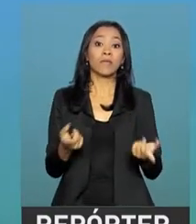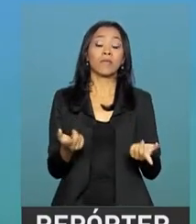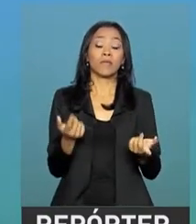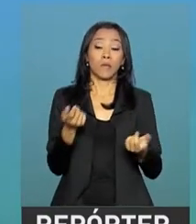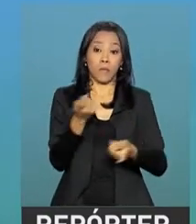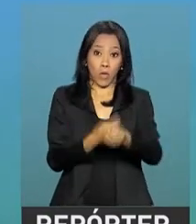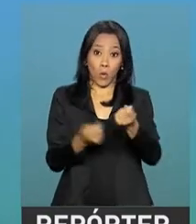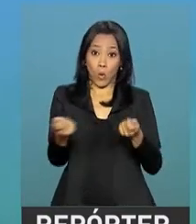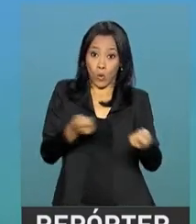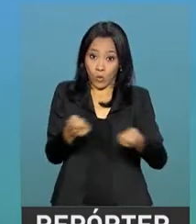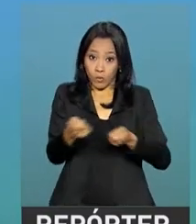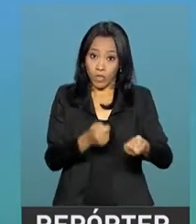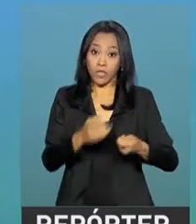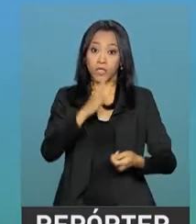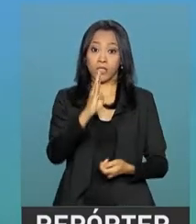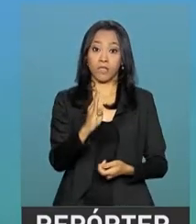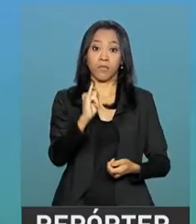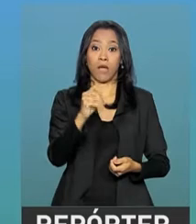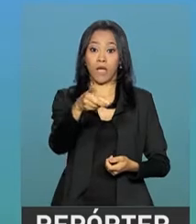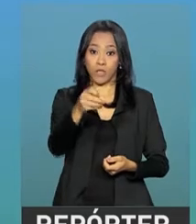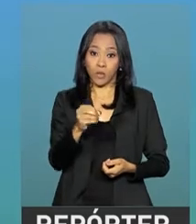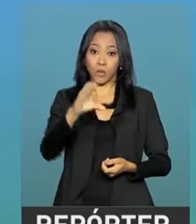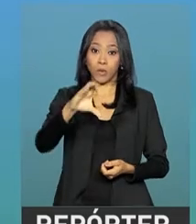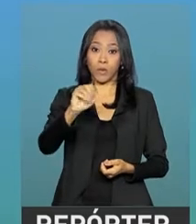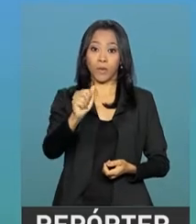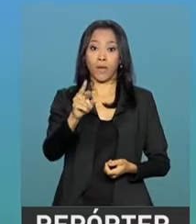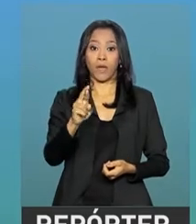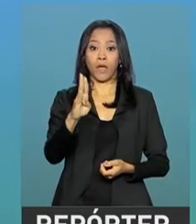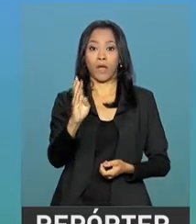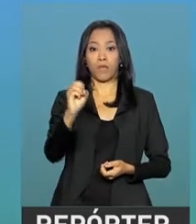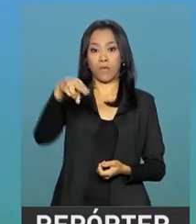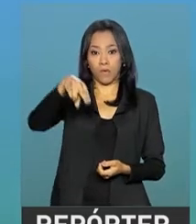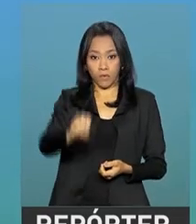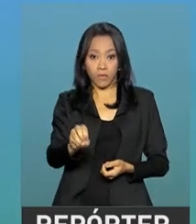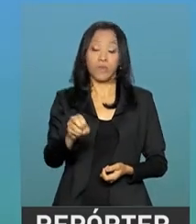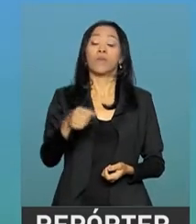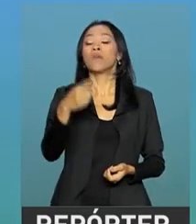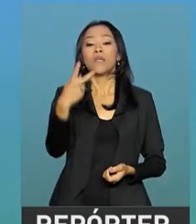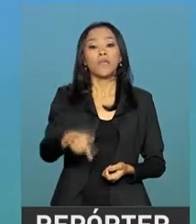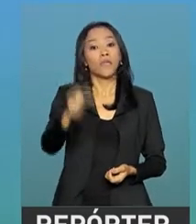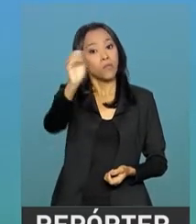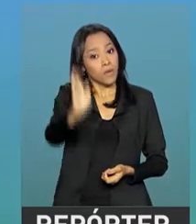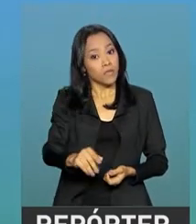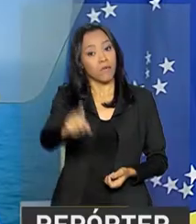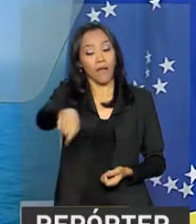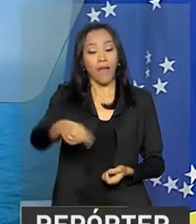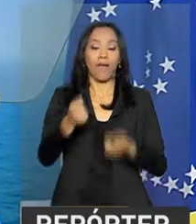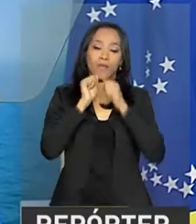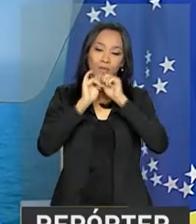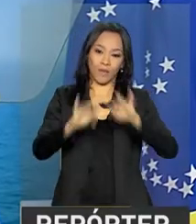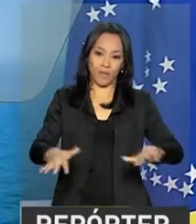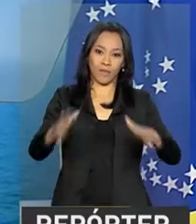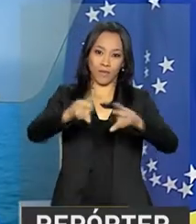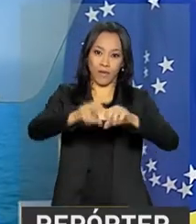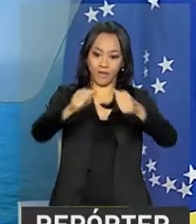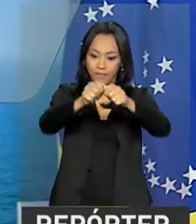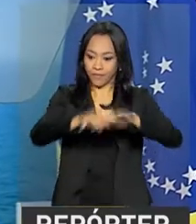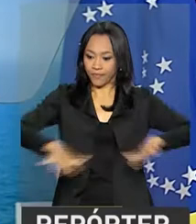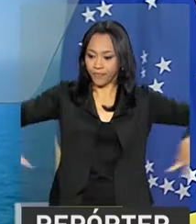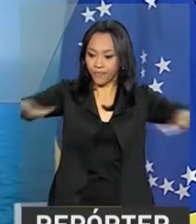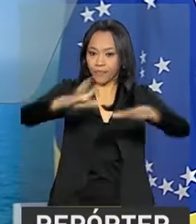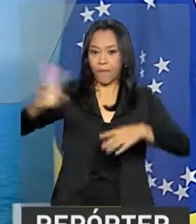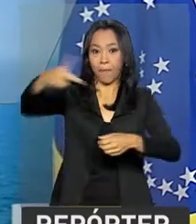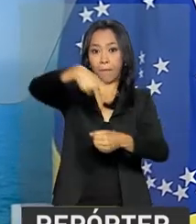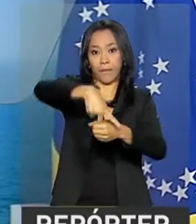aproveitar essa riqueza da qual by brasil foi o nosso país foi abençoada durante a cerimônia o presidente